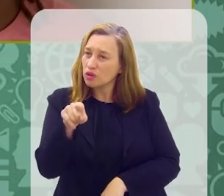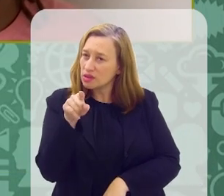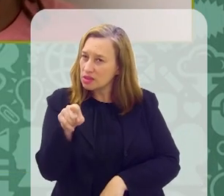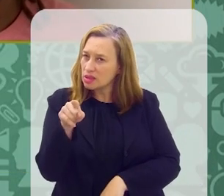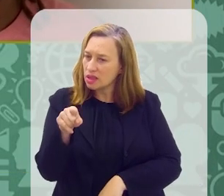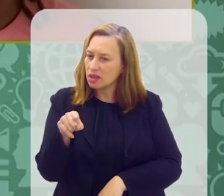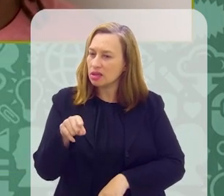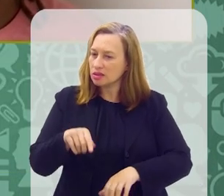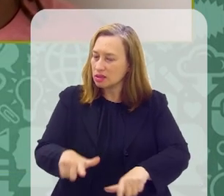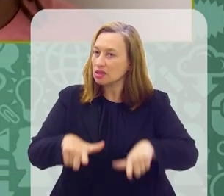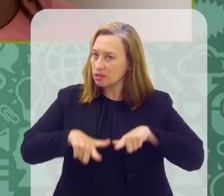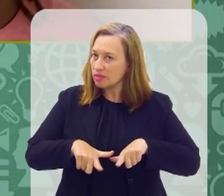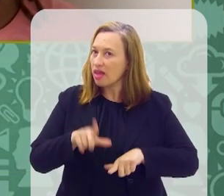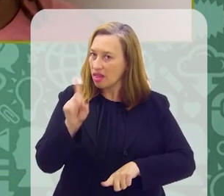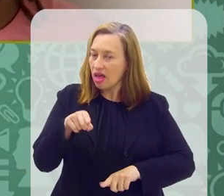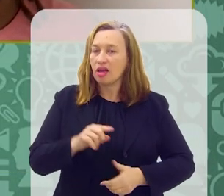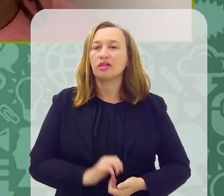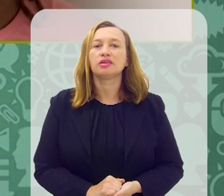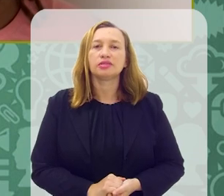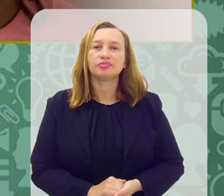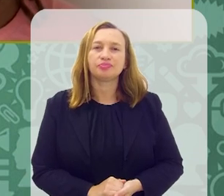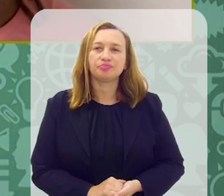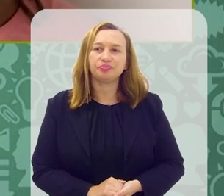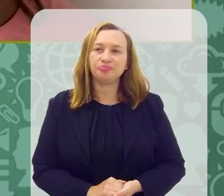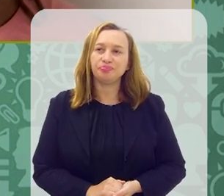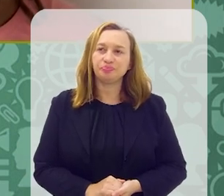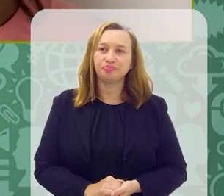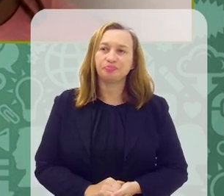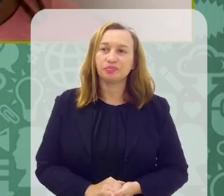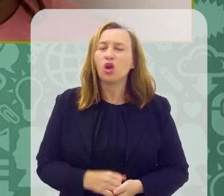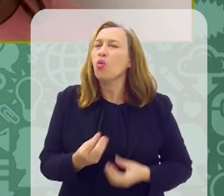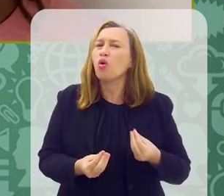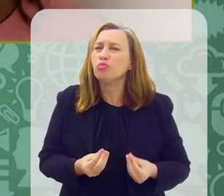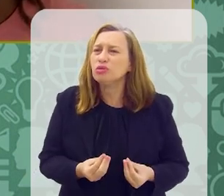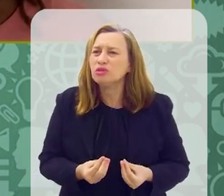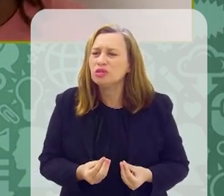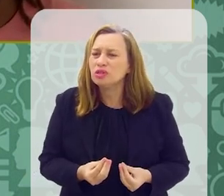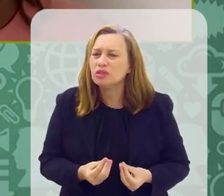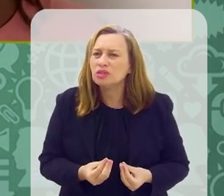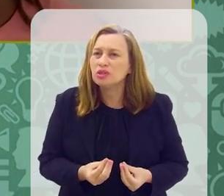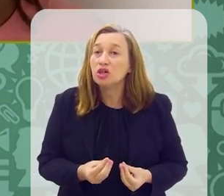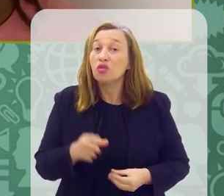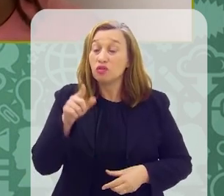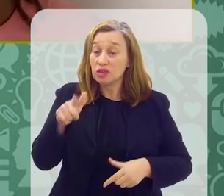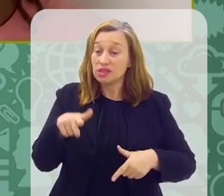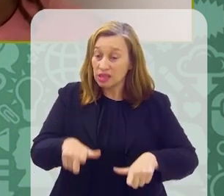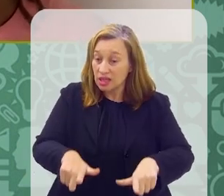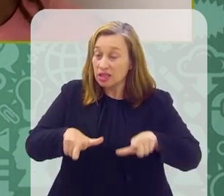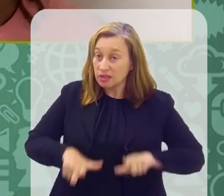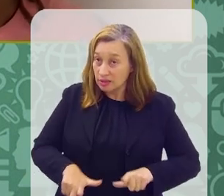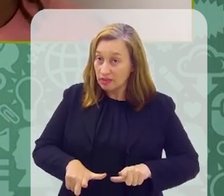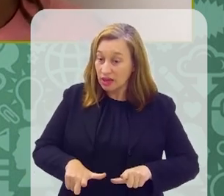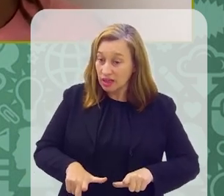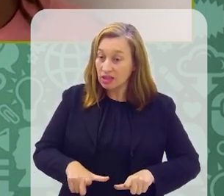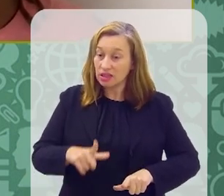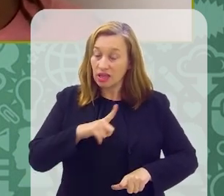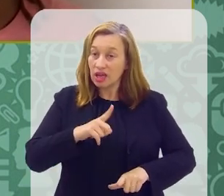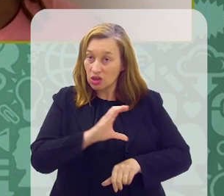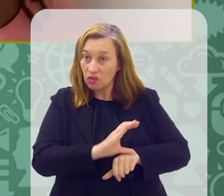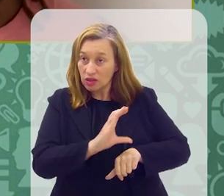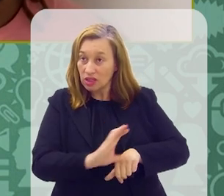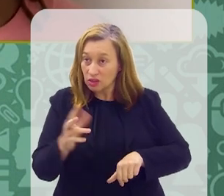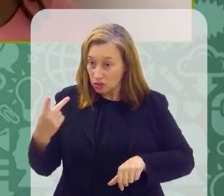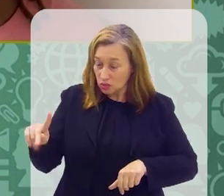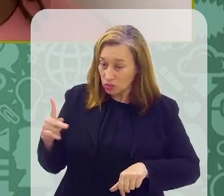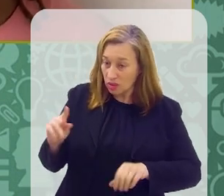certificado, né? Como assim? Você emite certificado, a